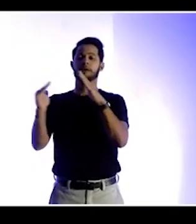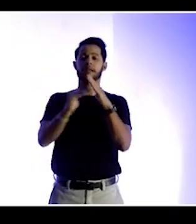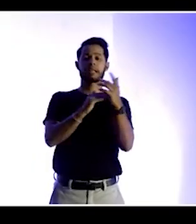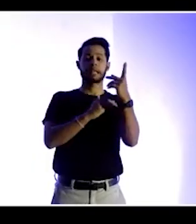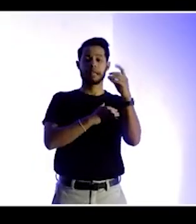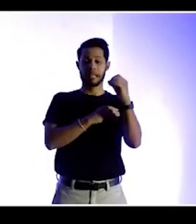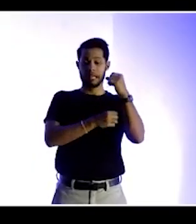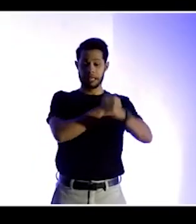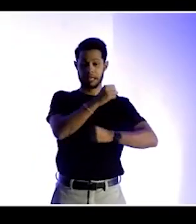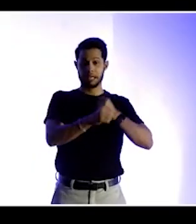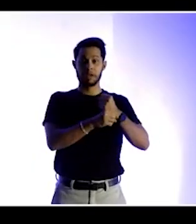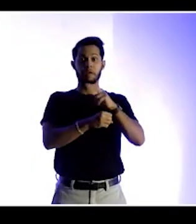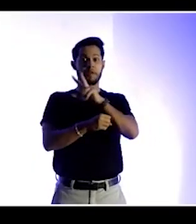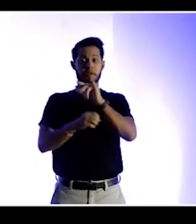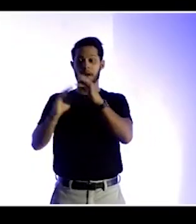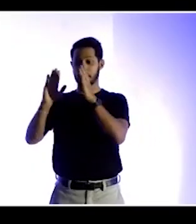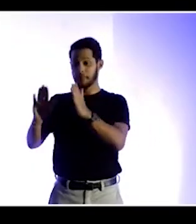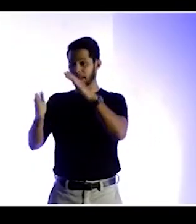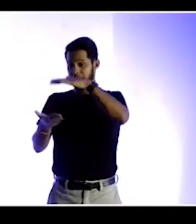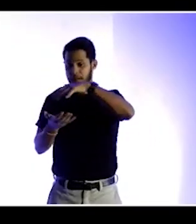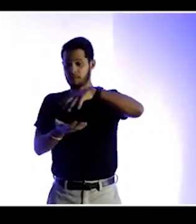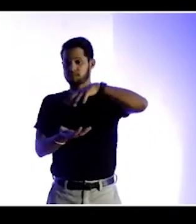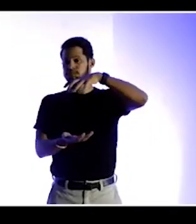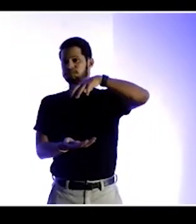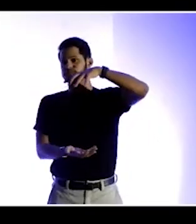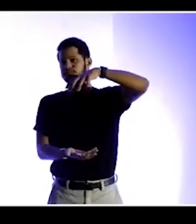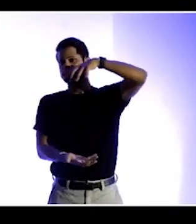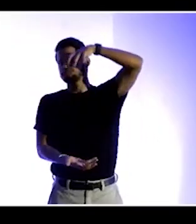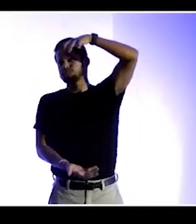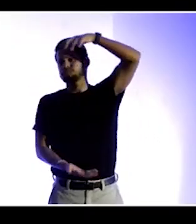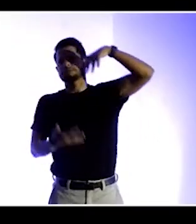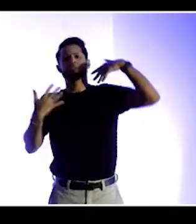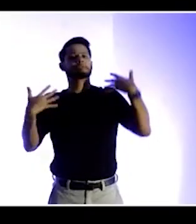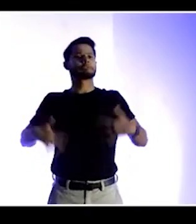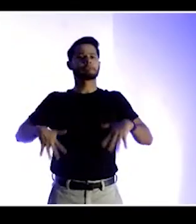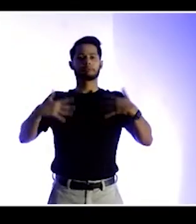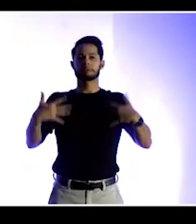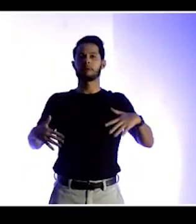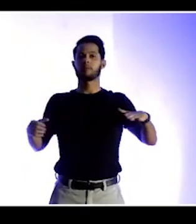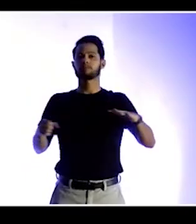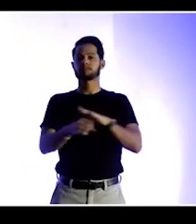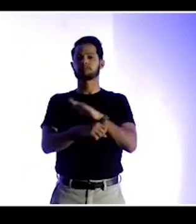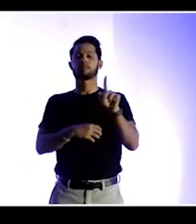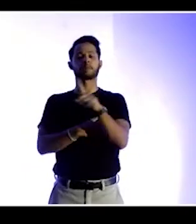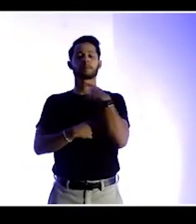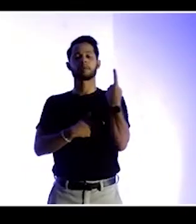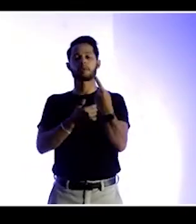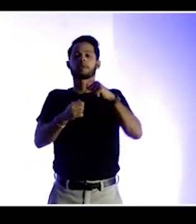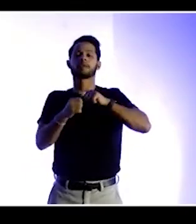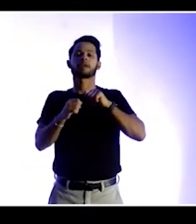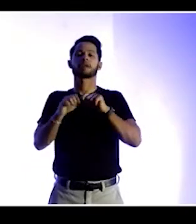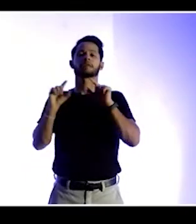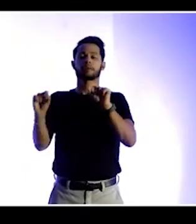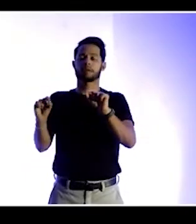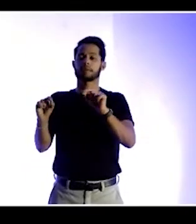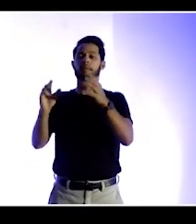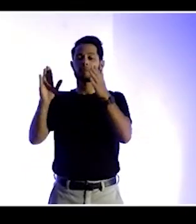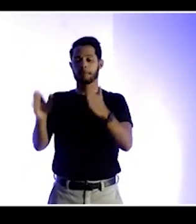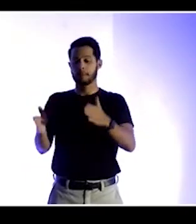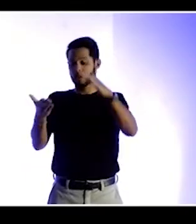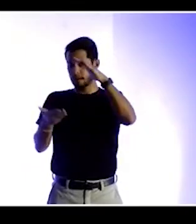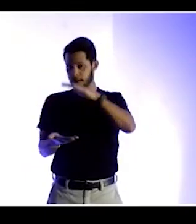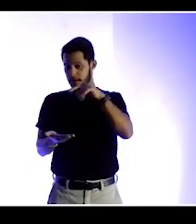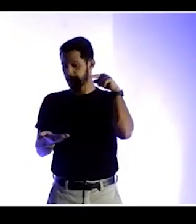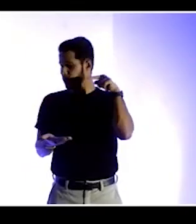a acumular uma quantidade muito grande de baterias. O que a gente vai fazer com elas? Essas baterias, elas são descartadas do carro